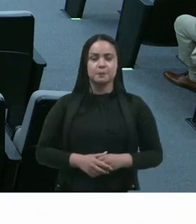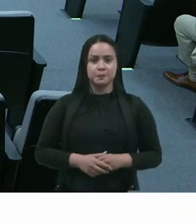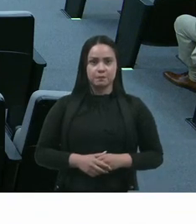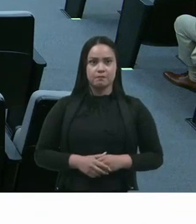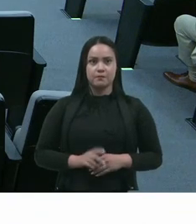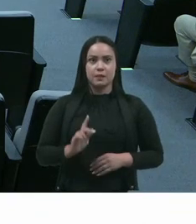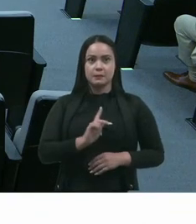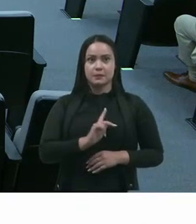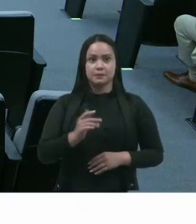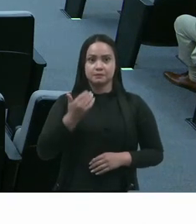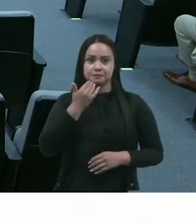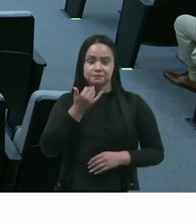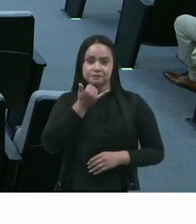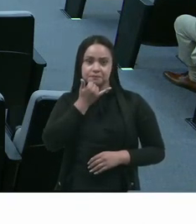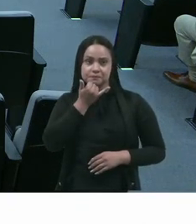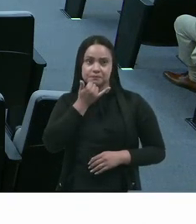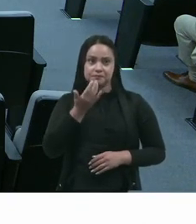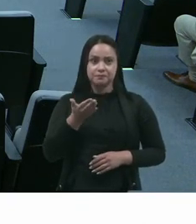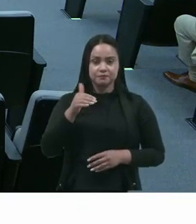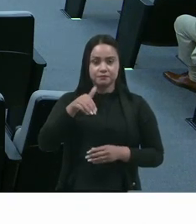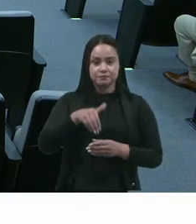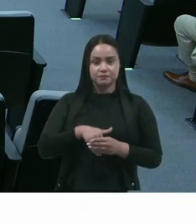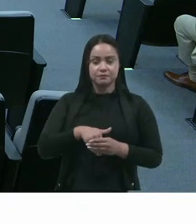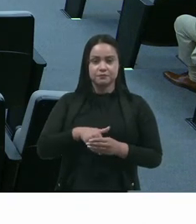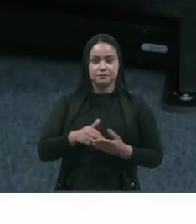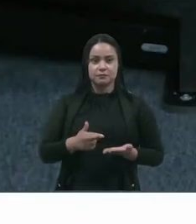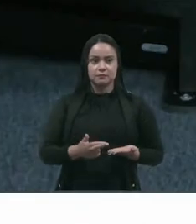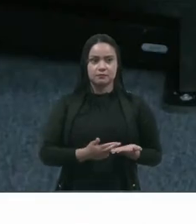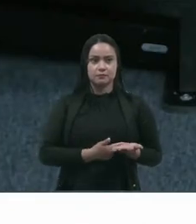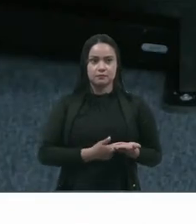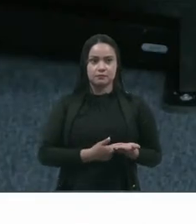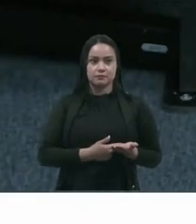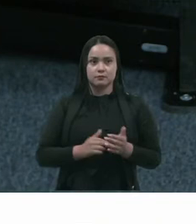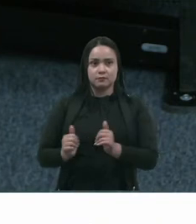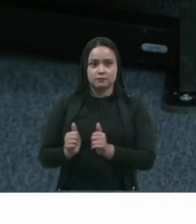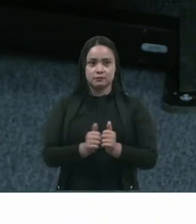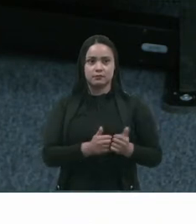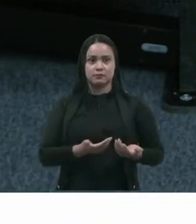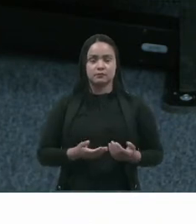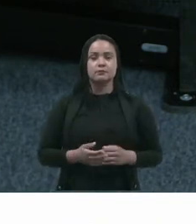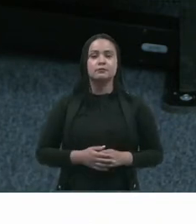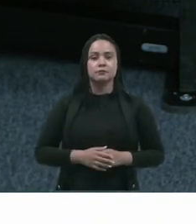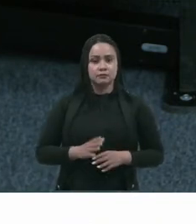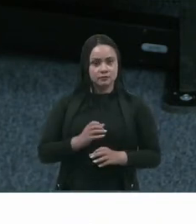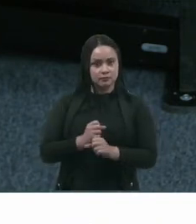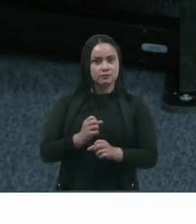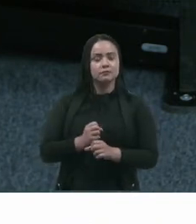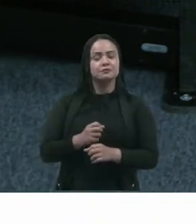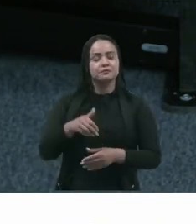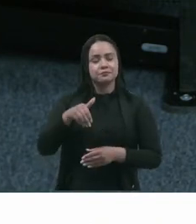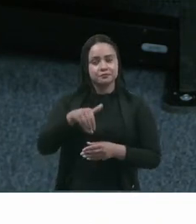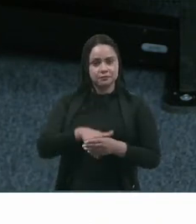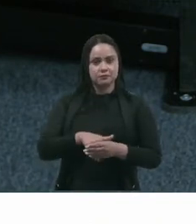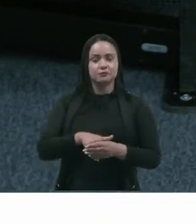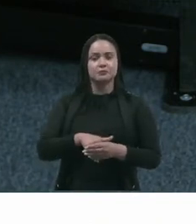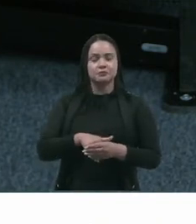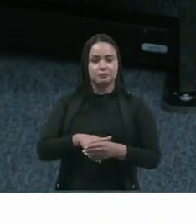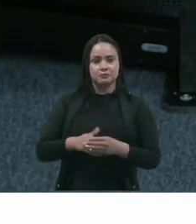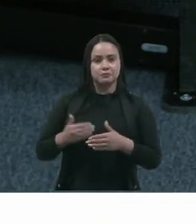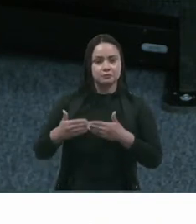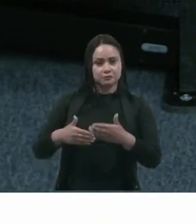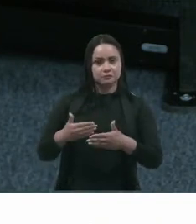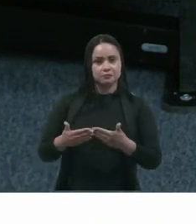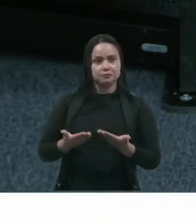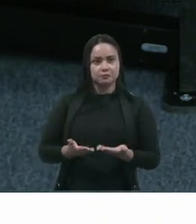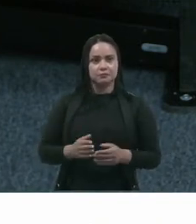Senhora Presidente, pedindo vênia ao voto do eminente relator, vou acompanhar integralmente o voto proferido,